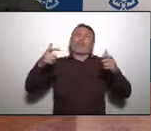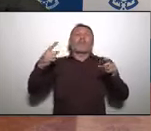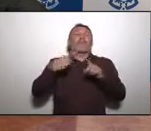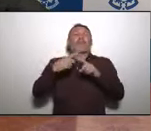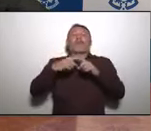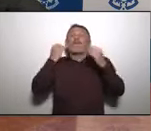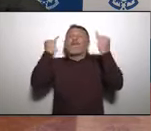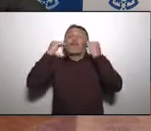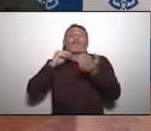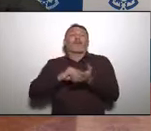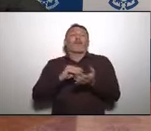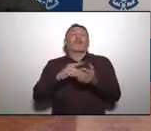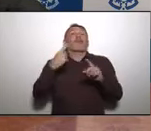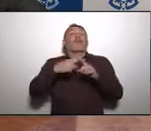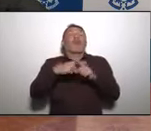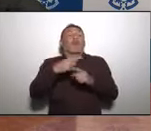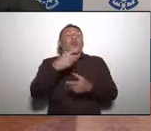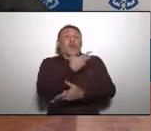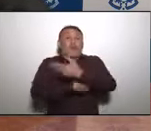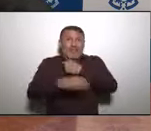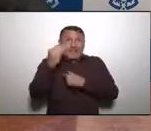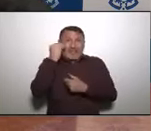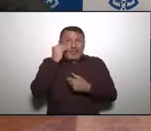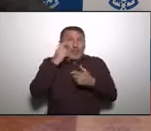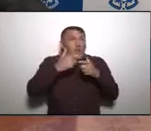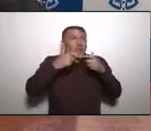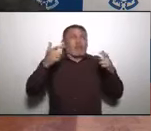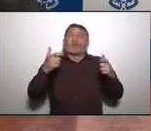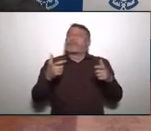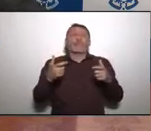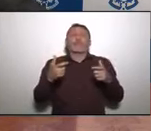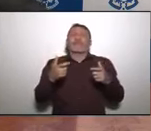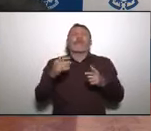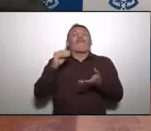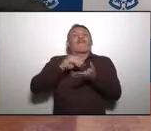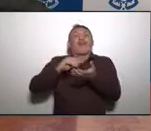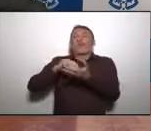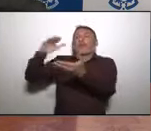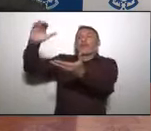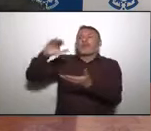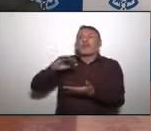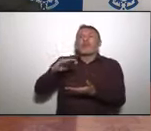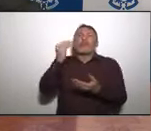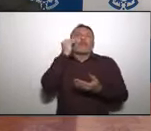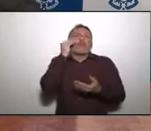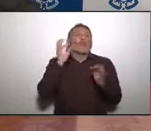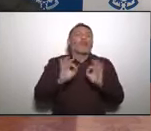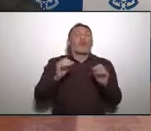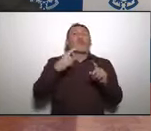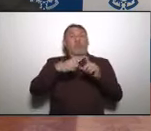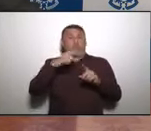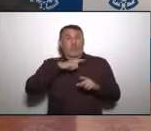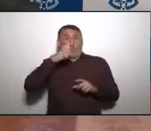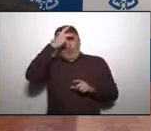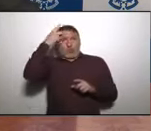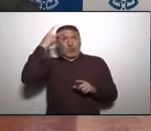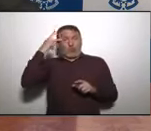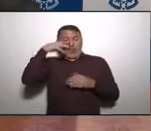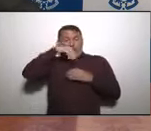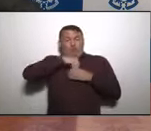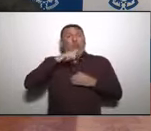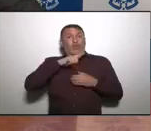porque nós não testamos muita gente, nós não temos teste para testar muita gente. Então, muita gente que é assintomática